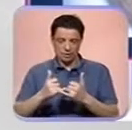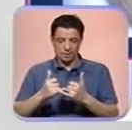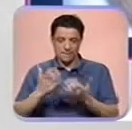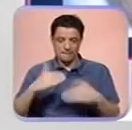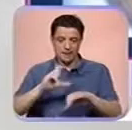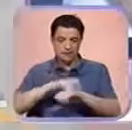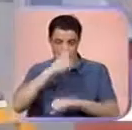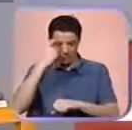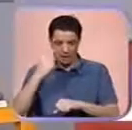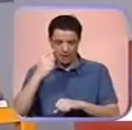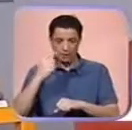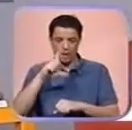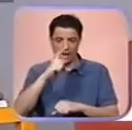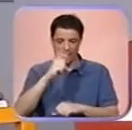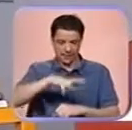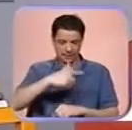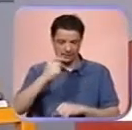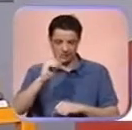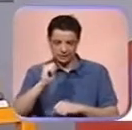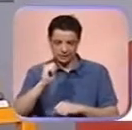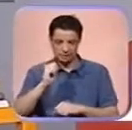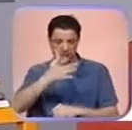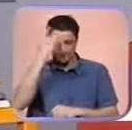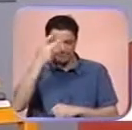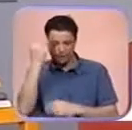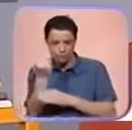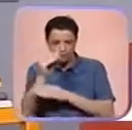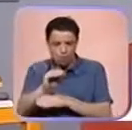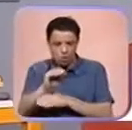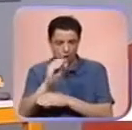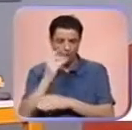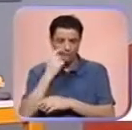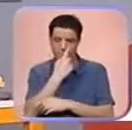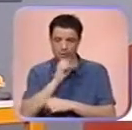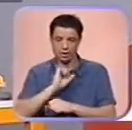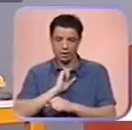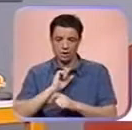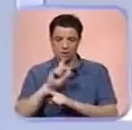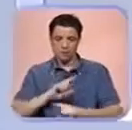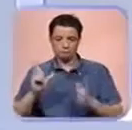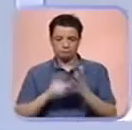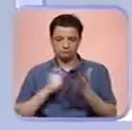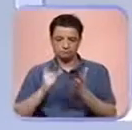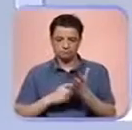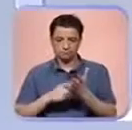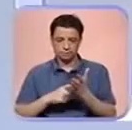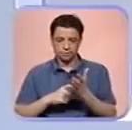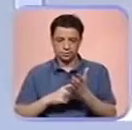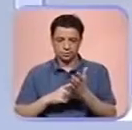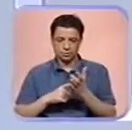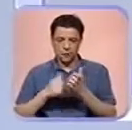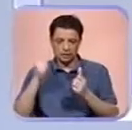doente com as lentes mais recentes, que são de introdução mais fácil para nós e que não necessitam a maior parte delas de